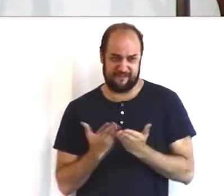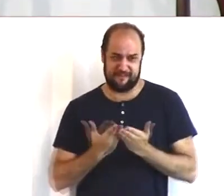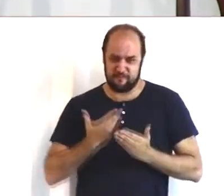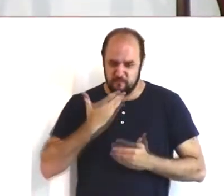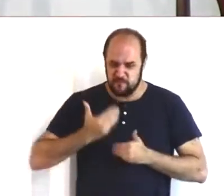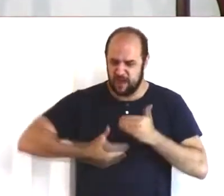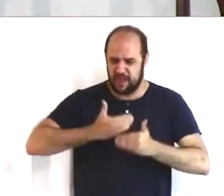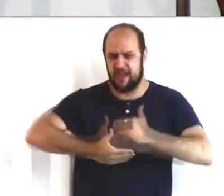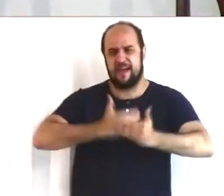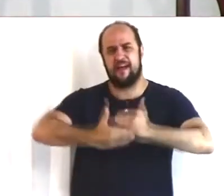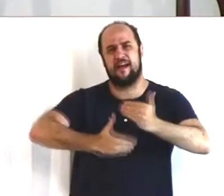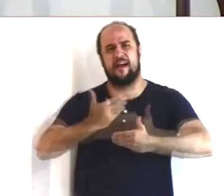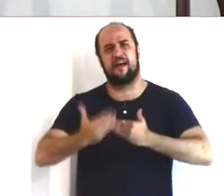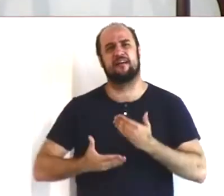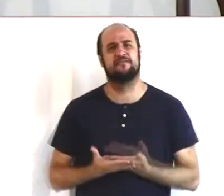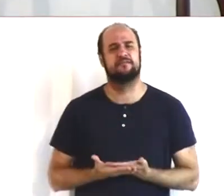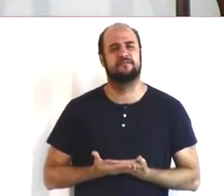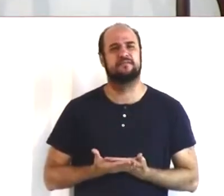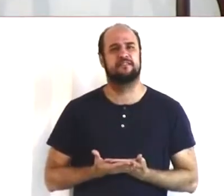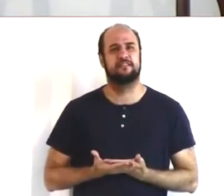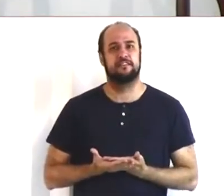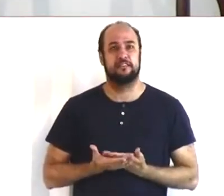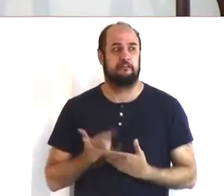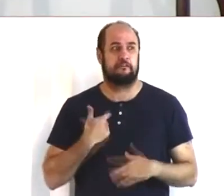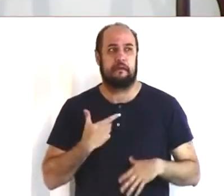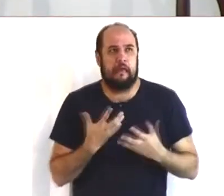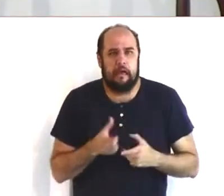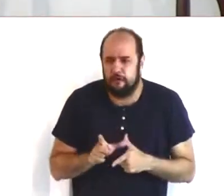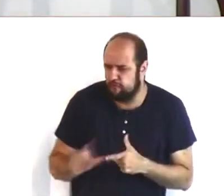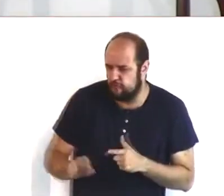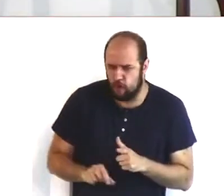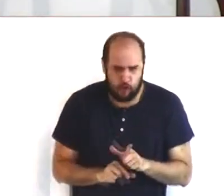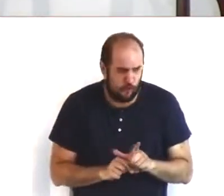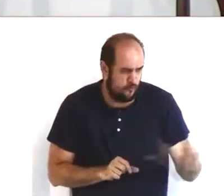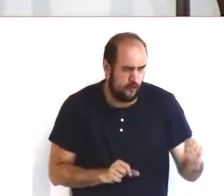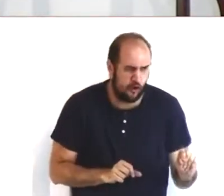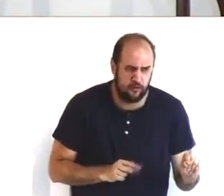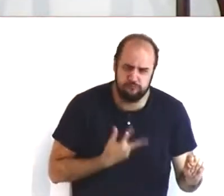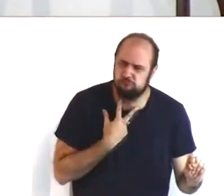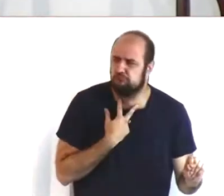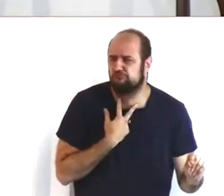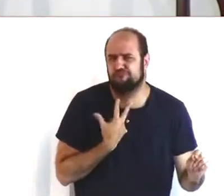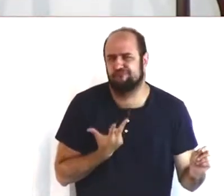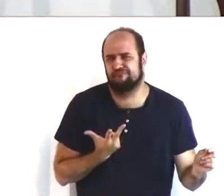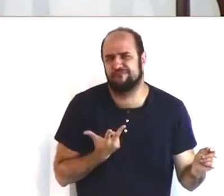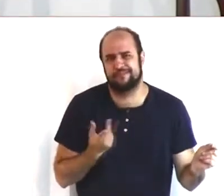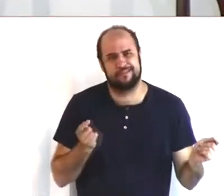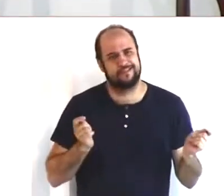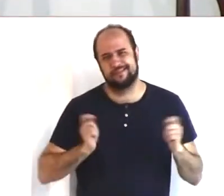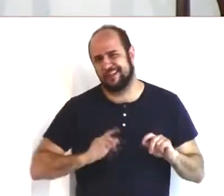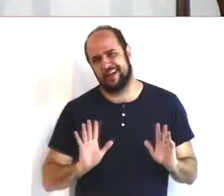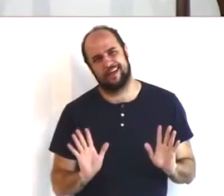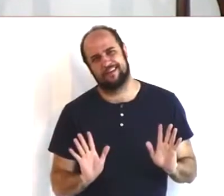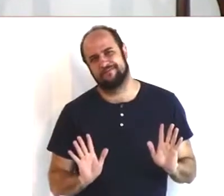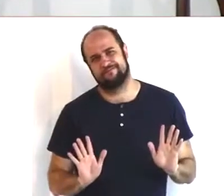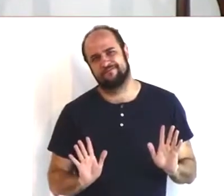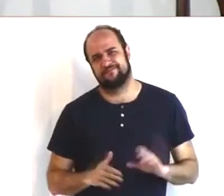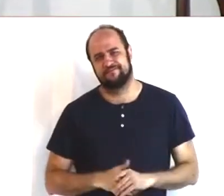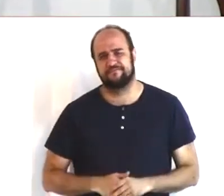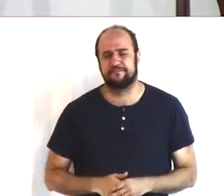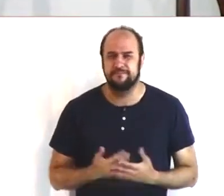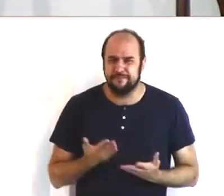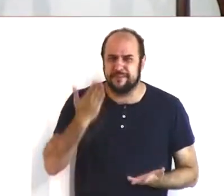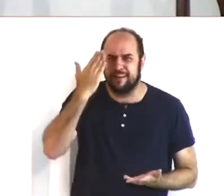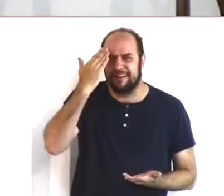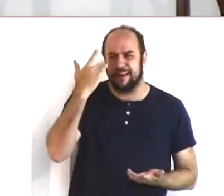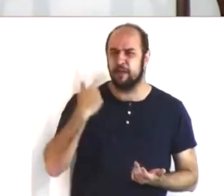quer fugir das provações, quando ele diz: Senhor, não quero as provações, ele também não é aperfeiçoado.